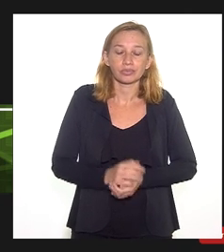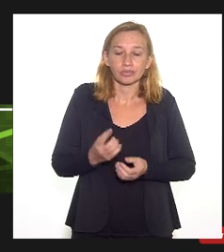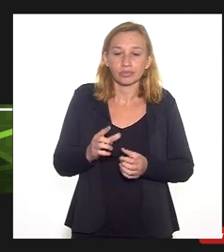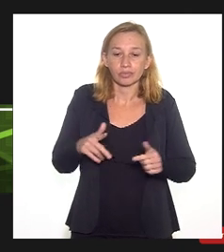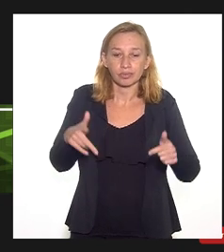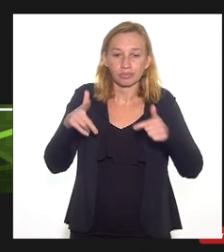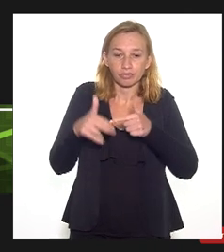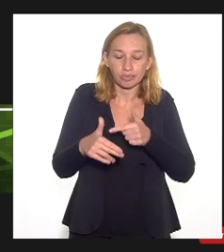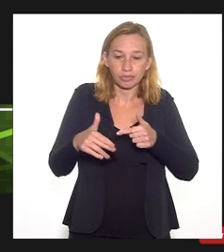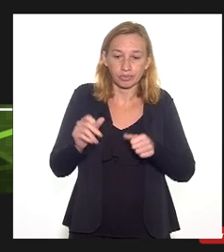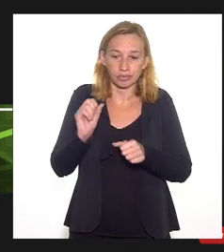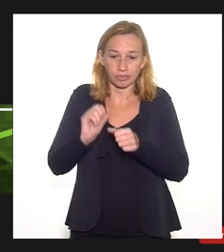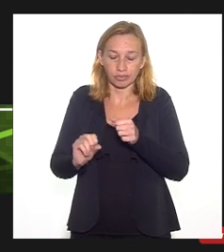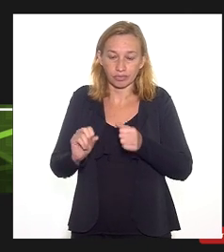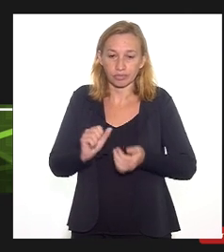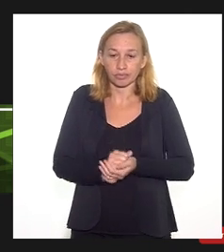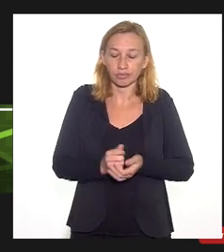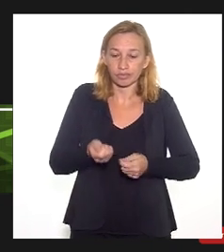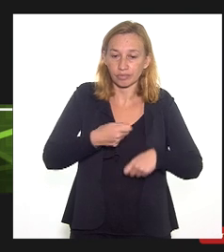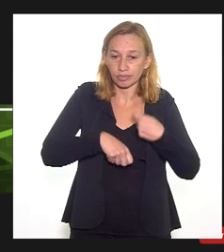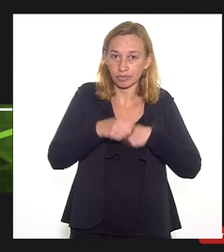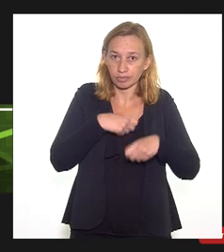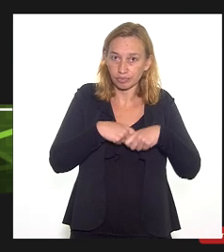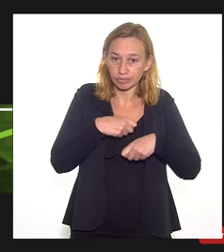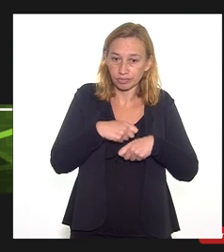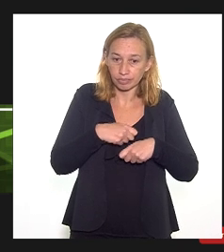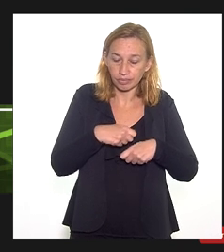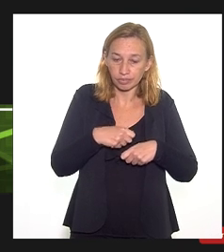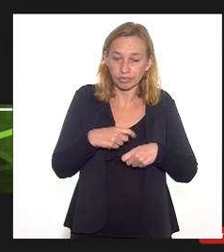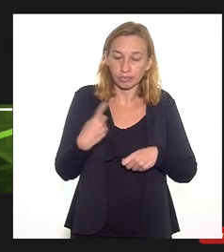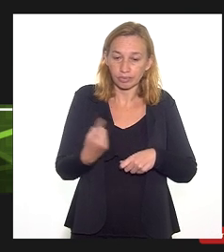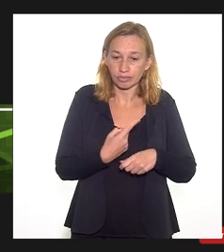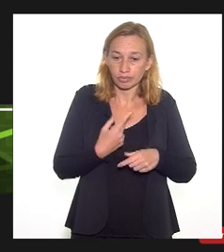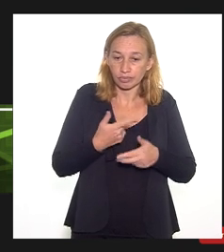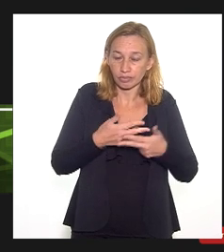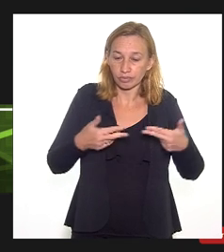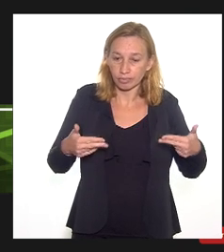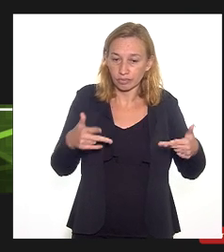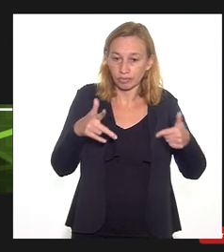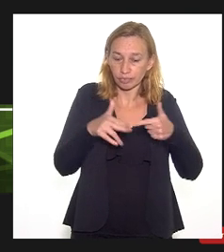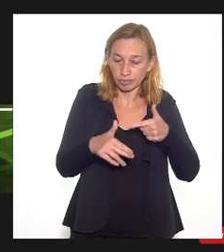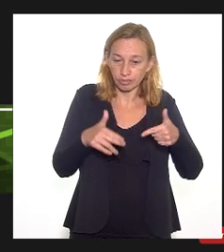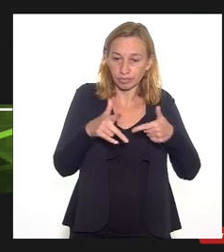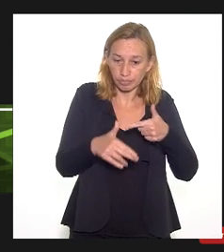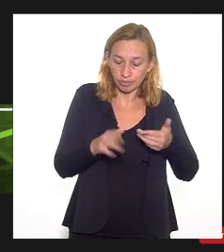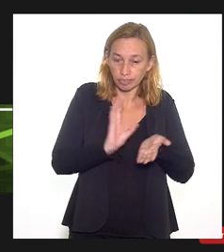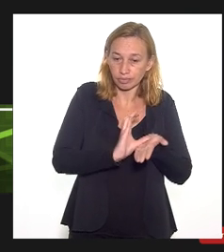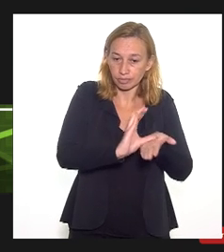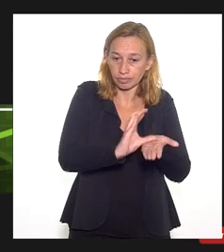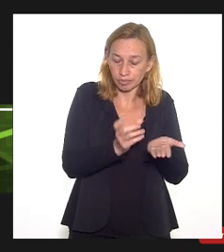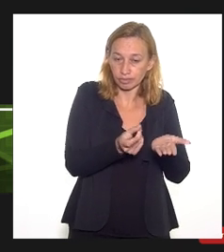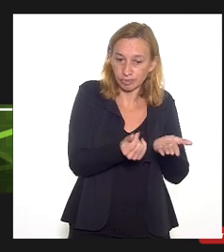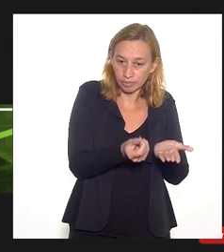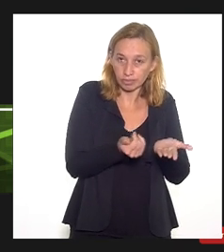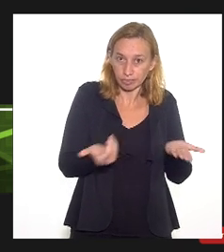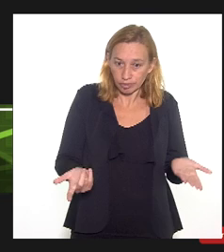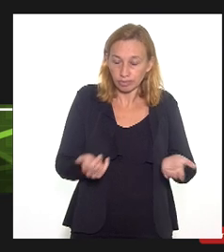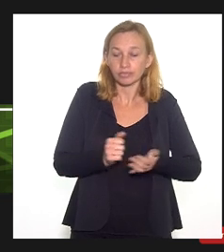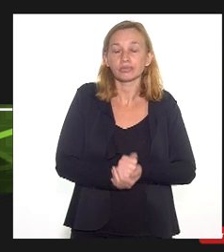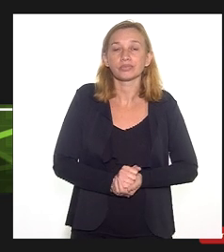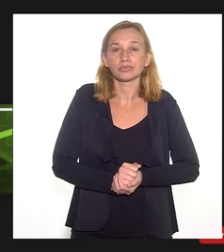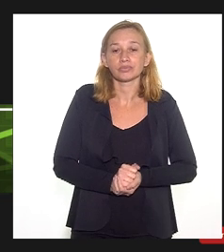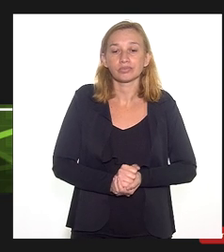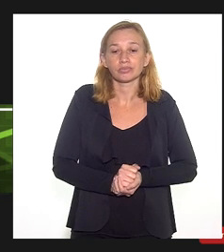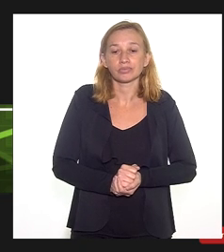de realizar ações administrativas se nós estamos com uma série de embargos financeiros muitos deles sem respaldo constitucional e legal